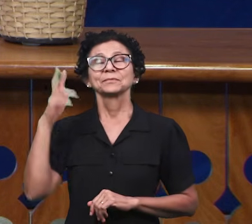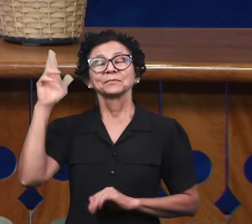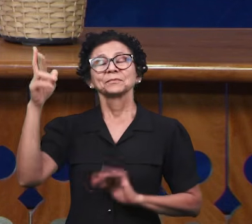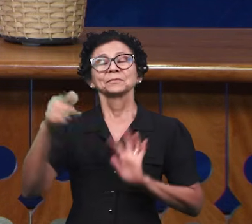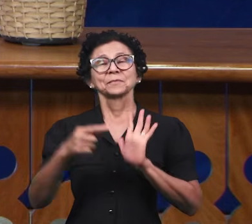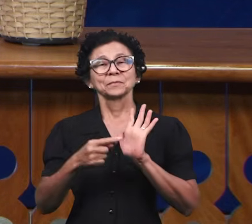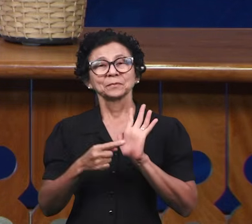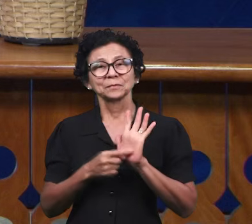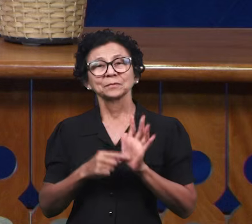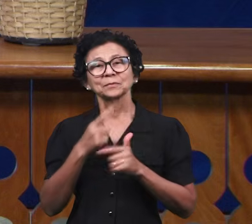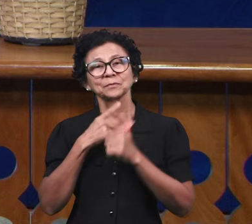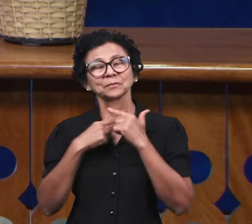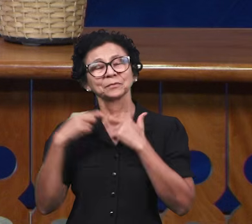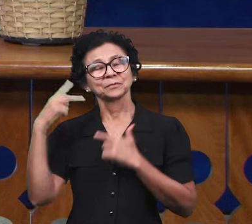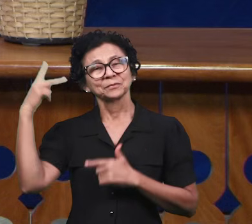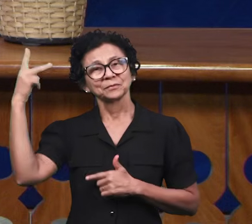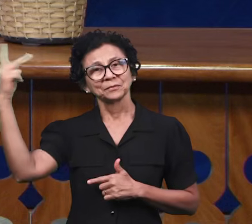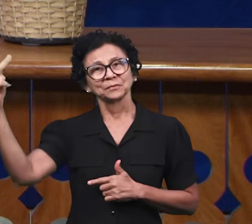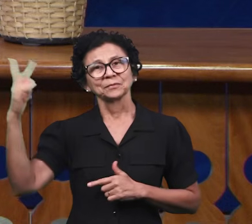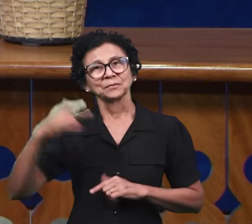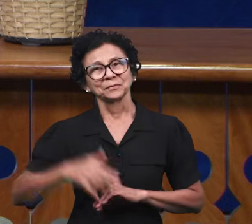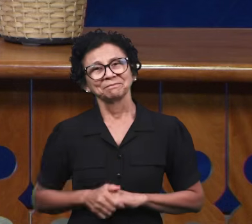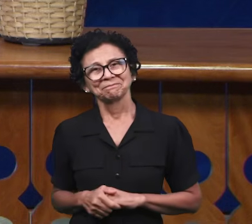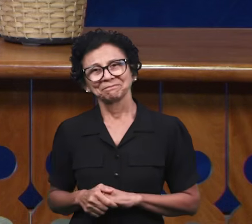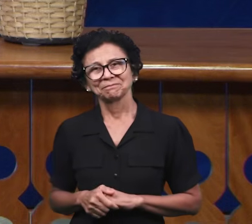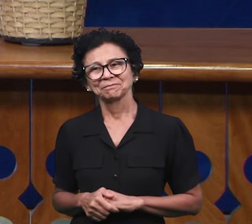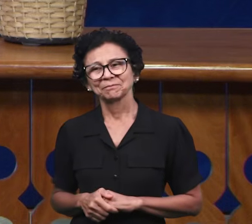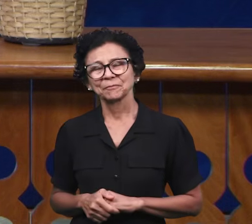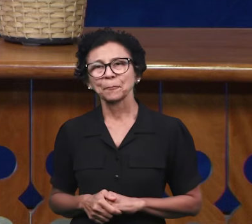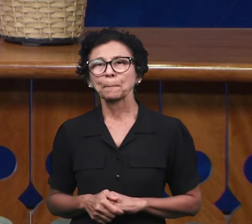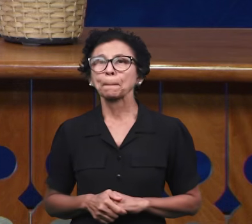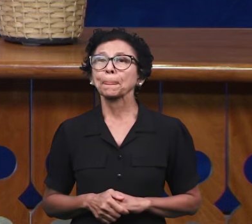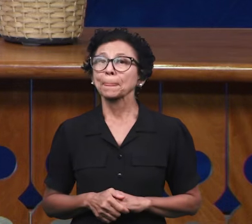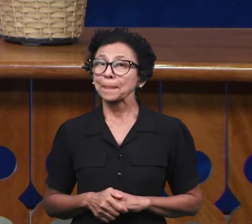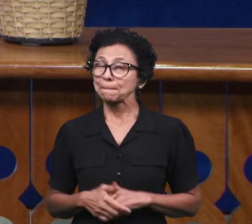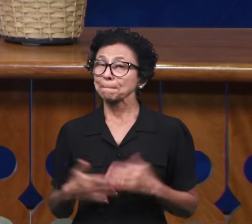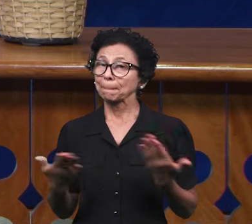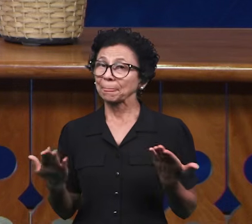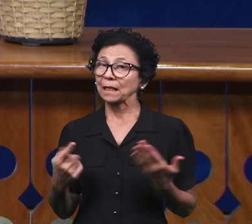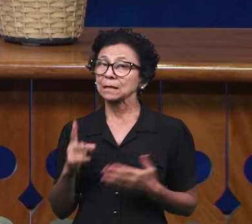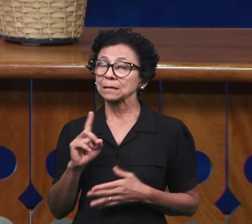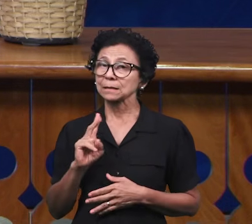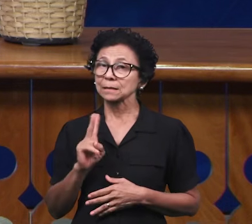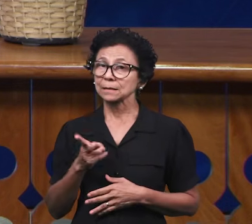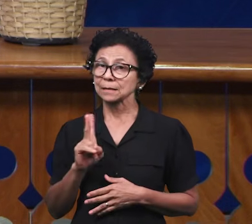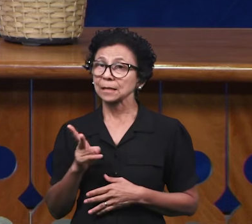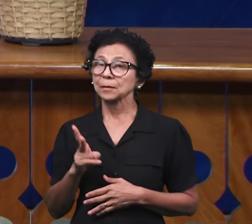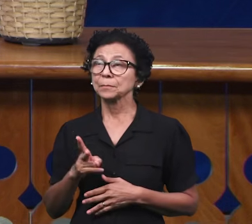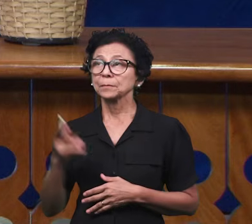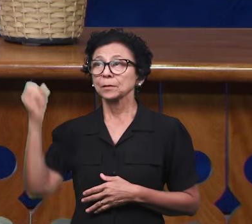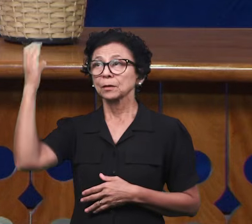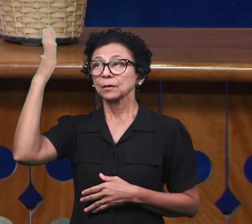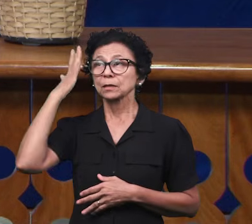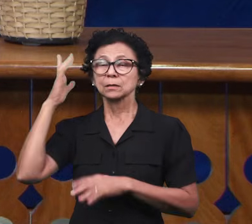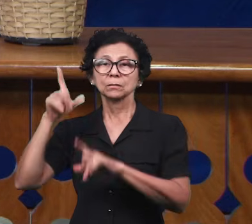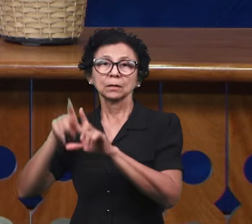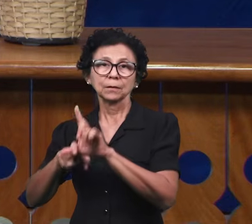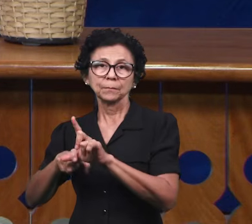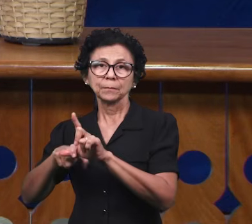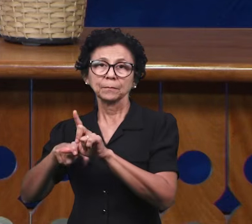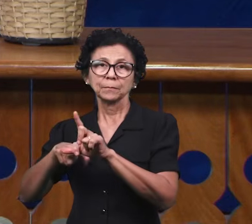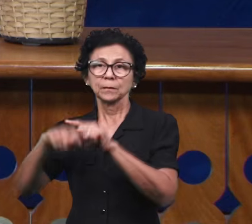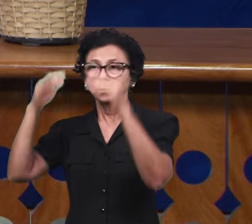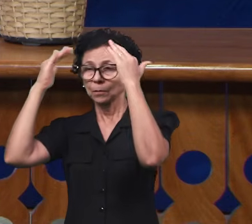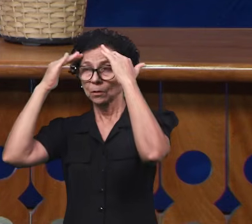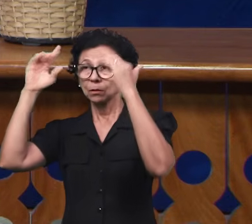Senhor tem para a sua vida como um instrumento nas mãos dele. Ser dependente da revelação do Senhor e ser obediente. Não adianta o Senhor